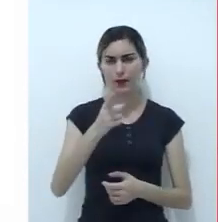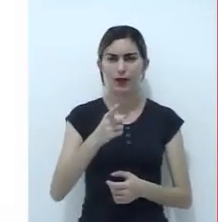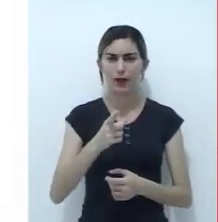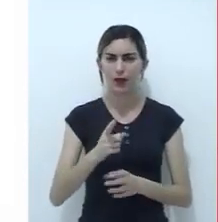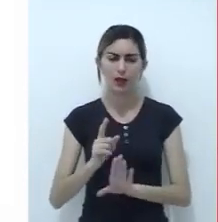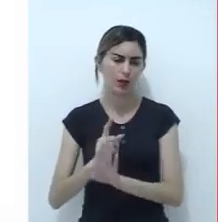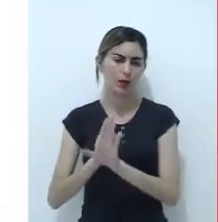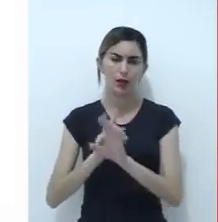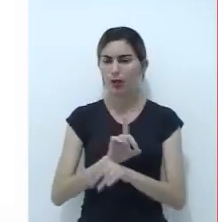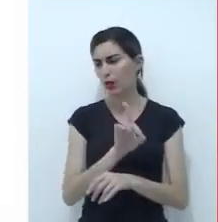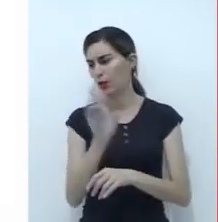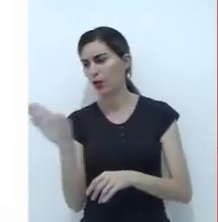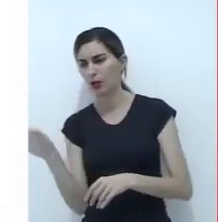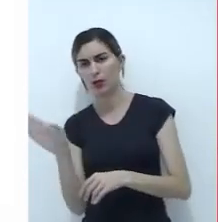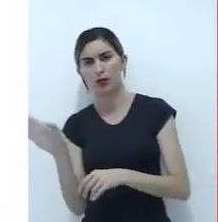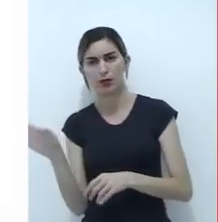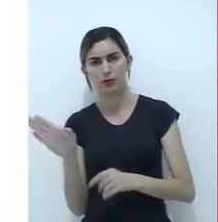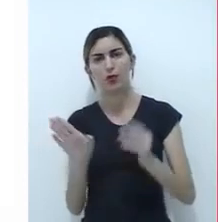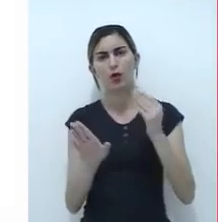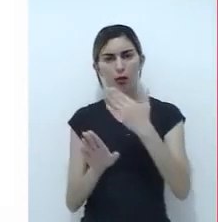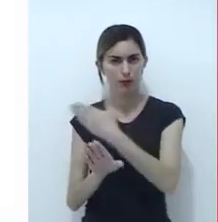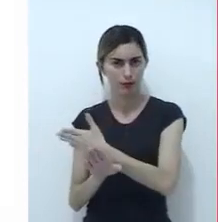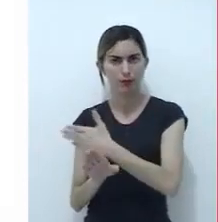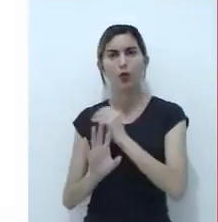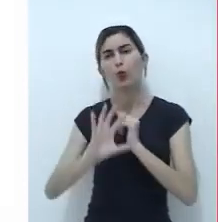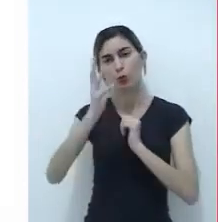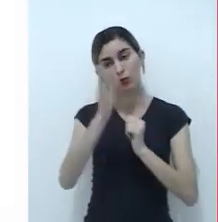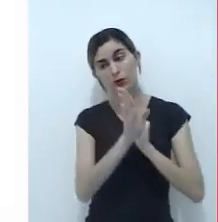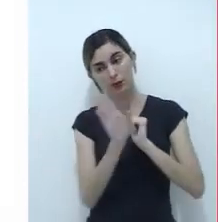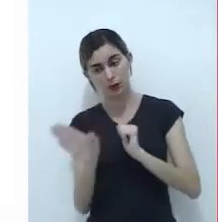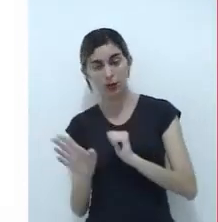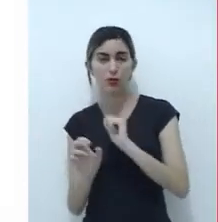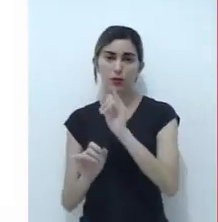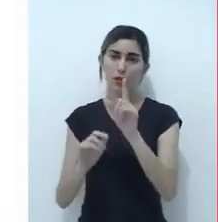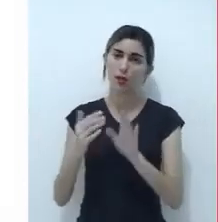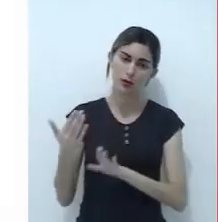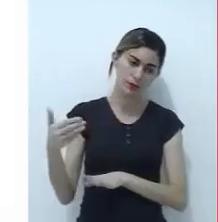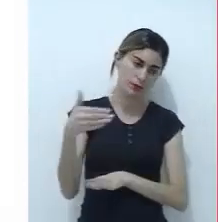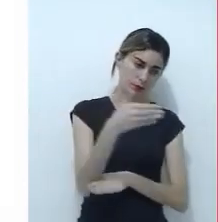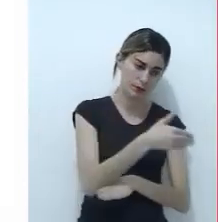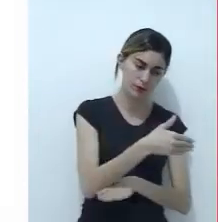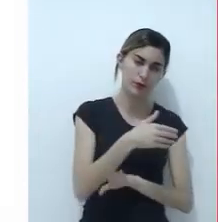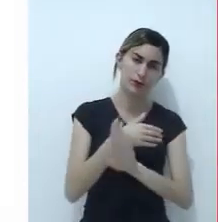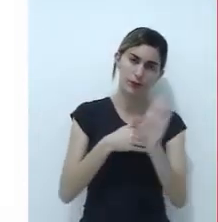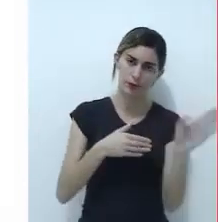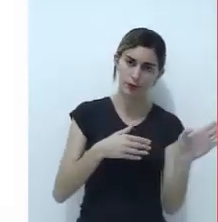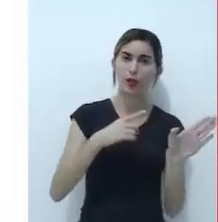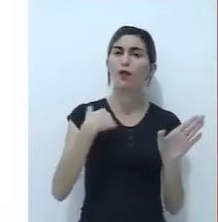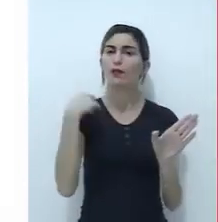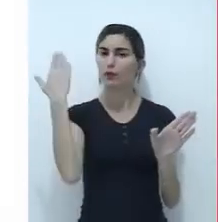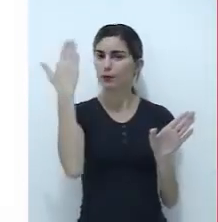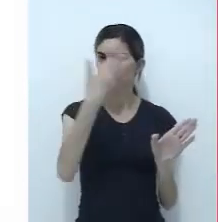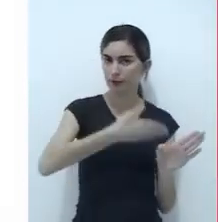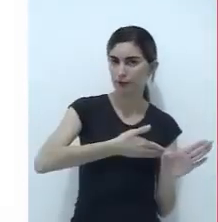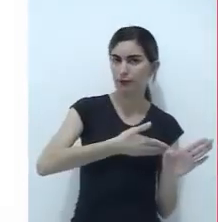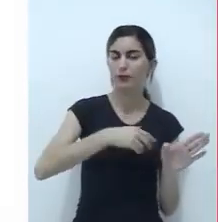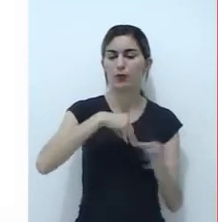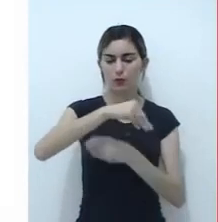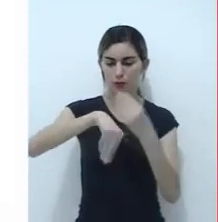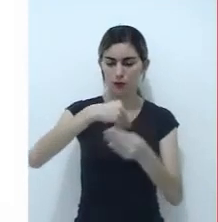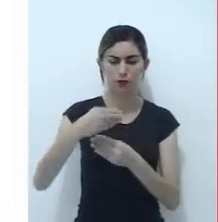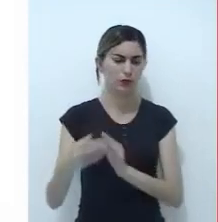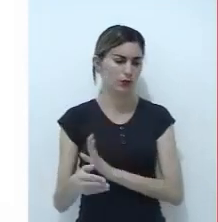sendo indicada para a direita, indica que a reação ocorre para a direita. Se eu tenho uma seta que indica para a esquerda, indica que